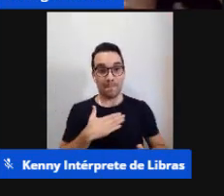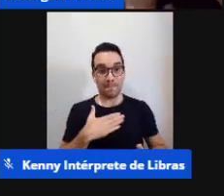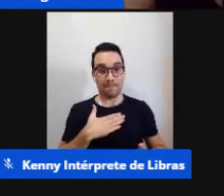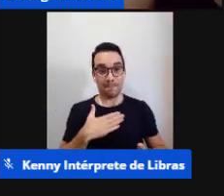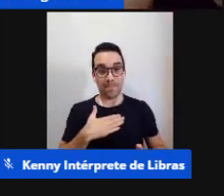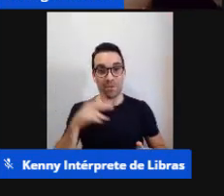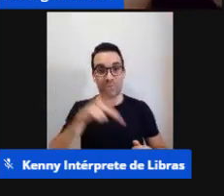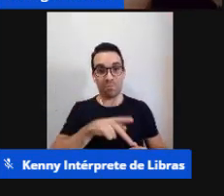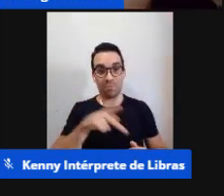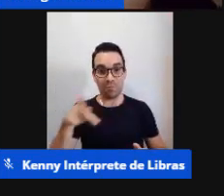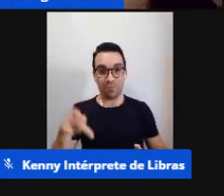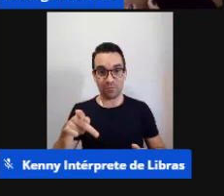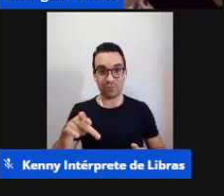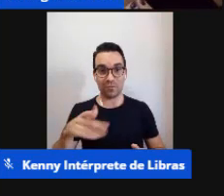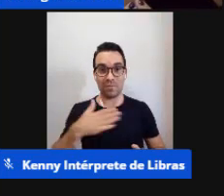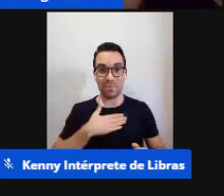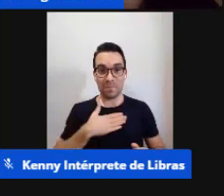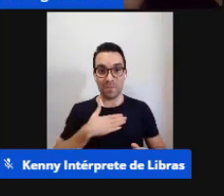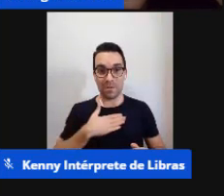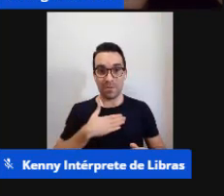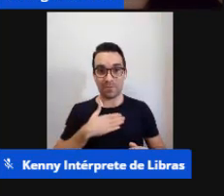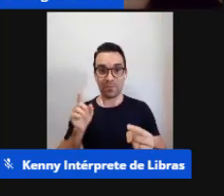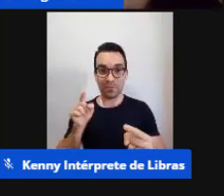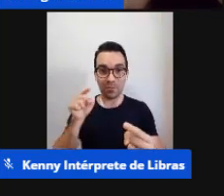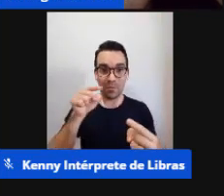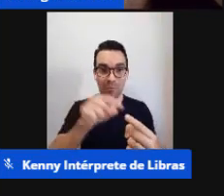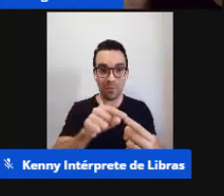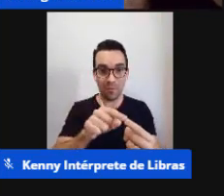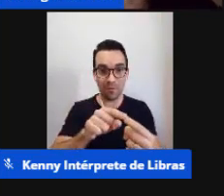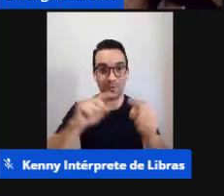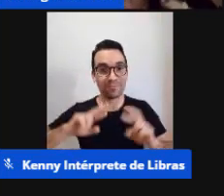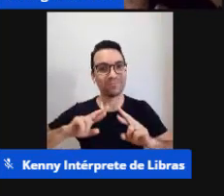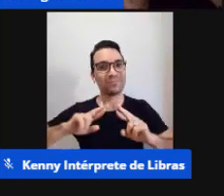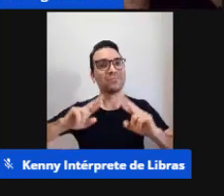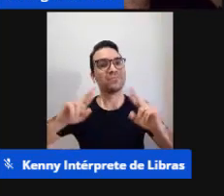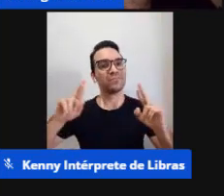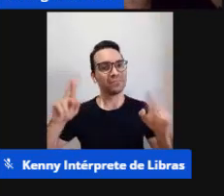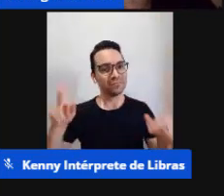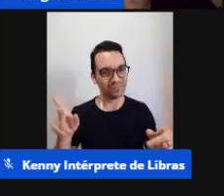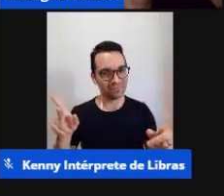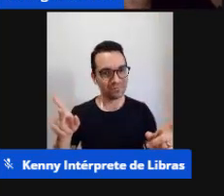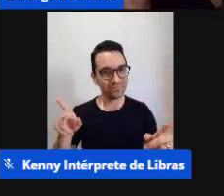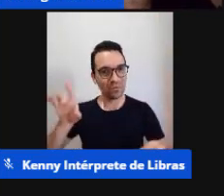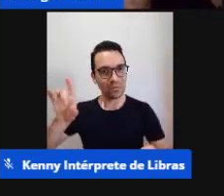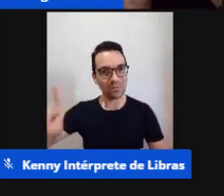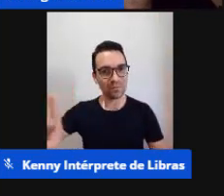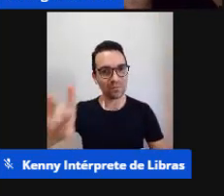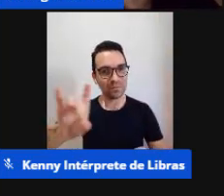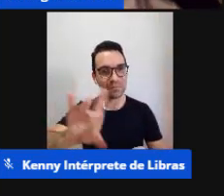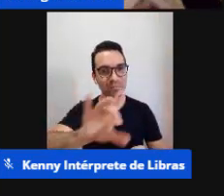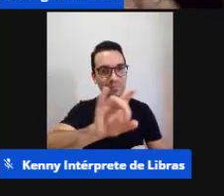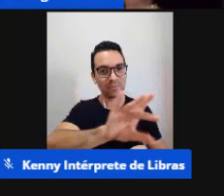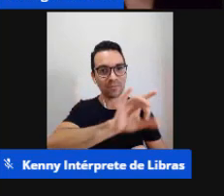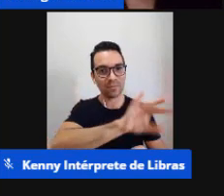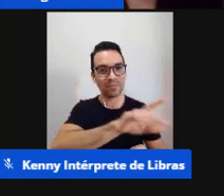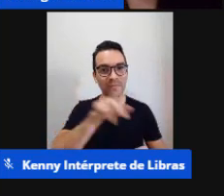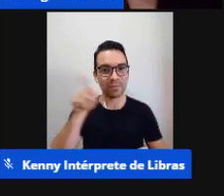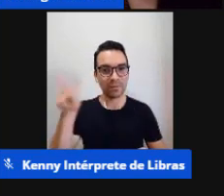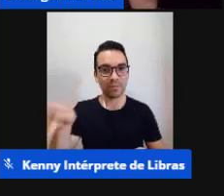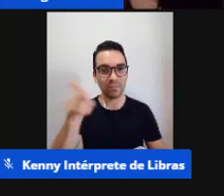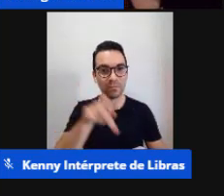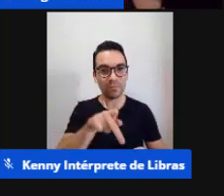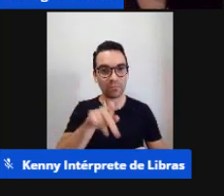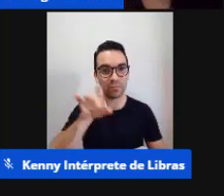Por isso que a gente fala de autonomia do professor. Por isso que a gente fala que o planejamento ele é